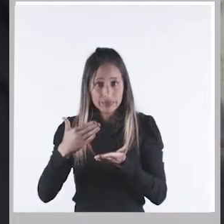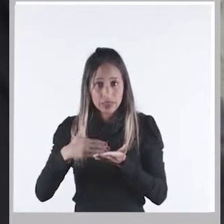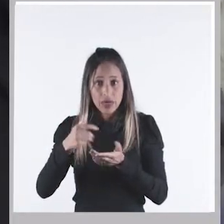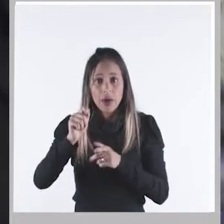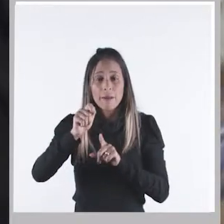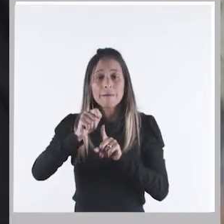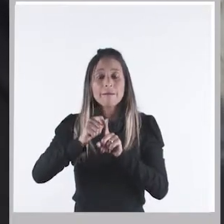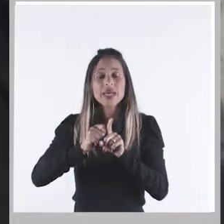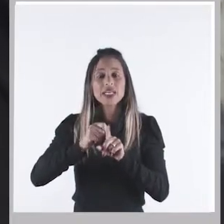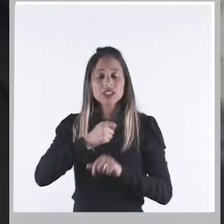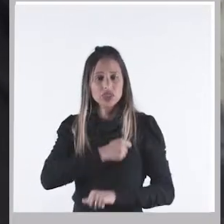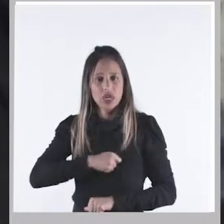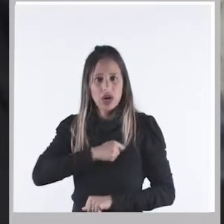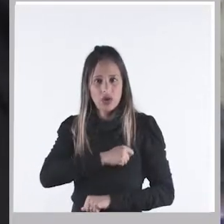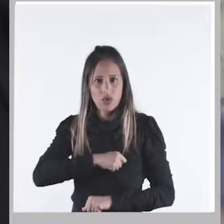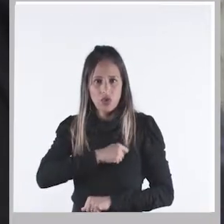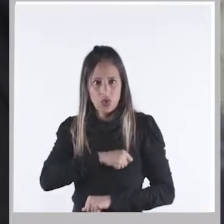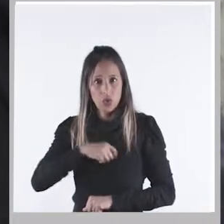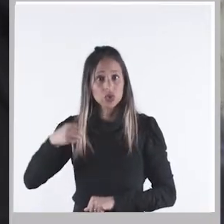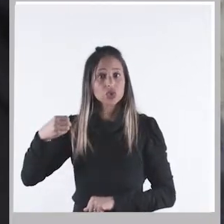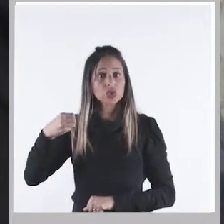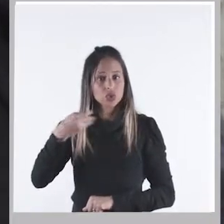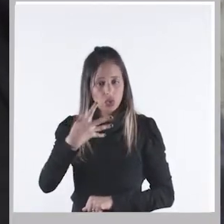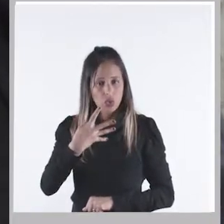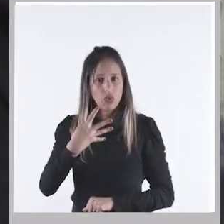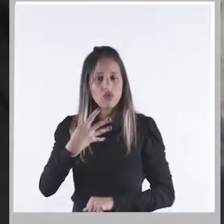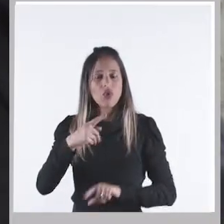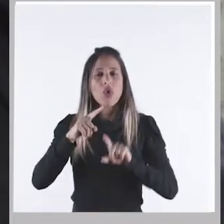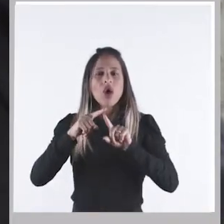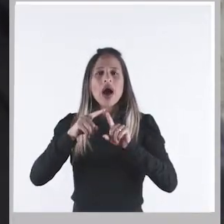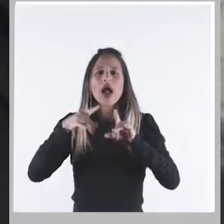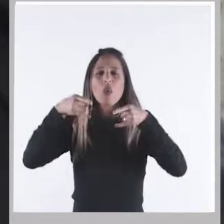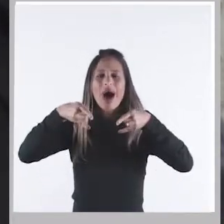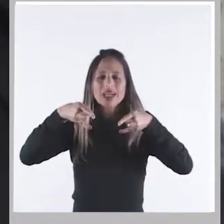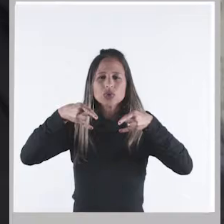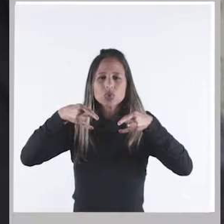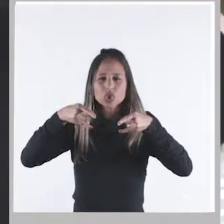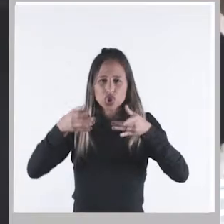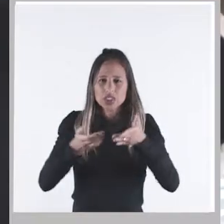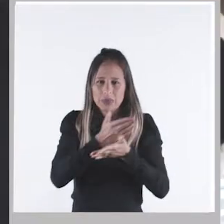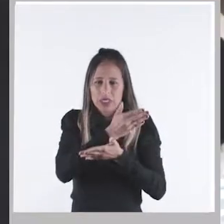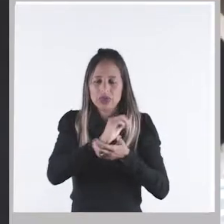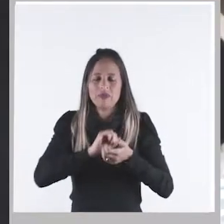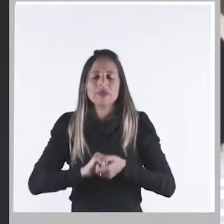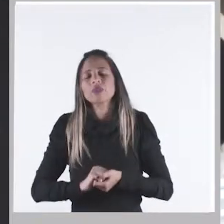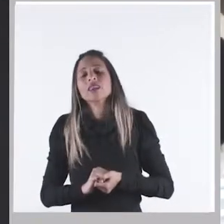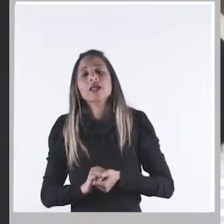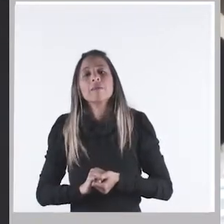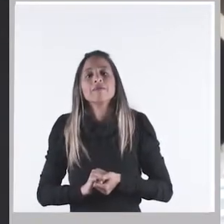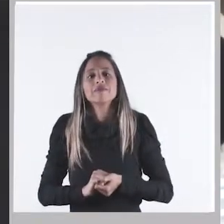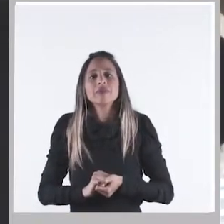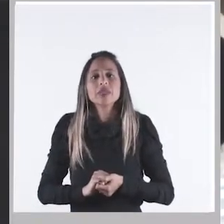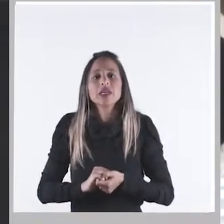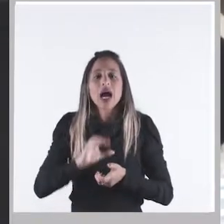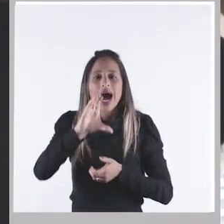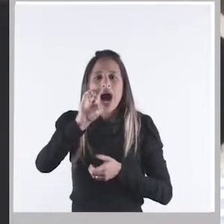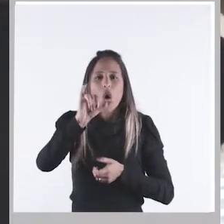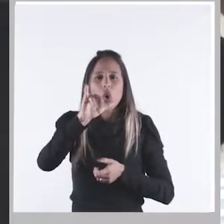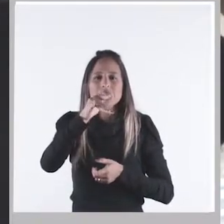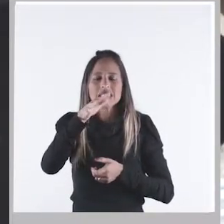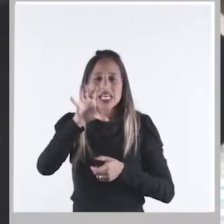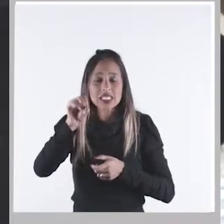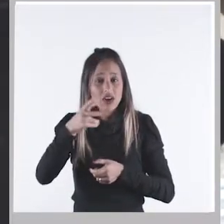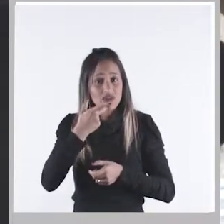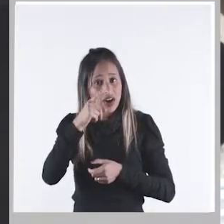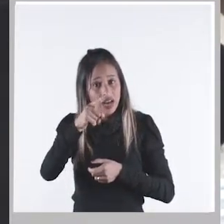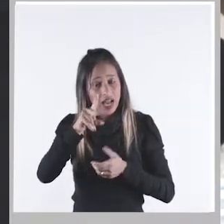mês de agosto, já está saindo aí nova edição do Quarto de Despejo e Diário de Bitita. E é engraçado porque a Conceição conta isso, né? Ela